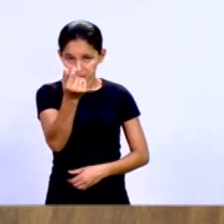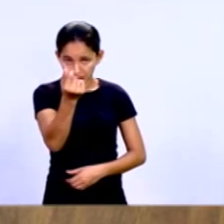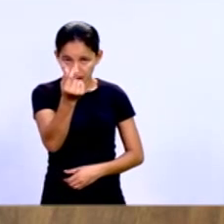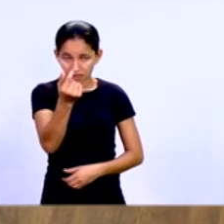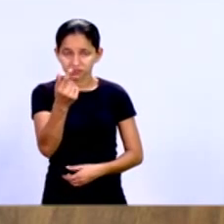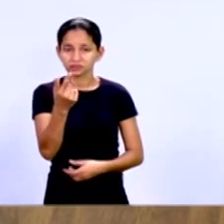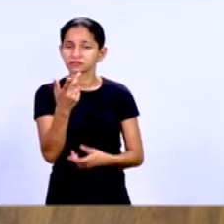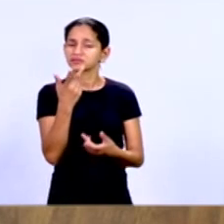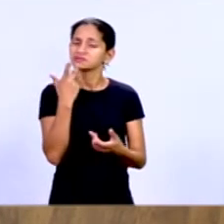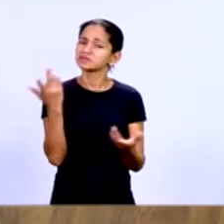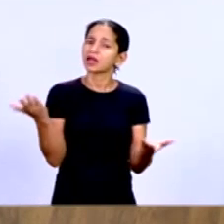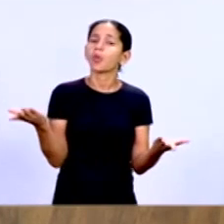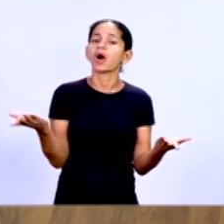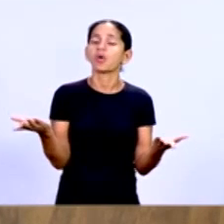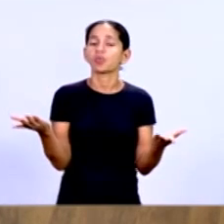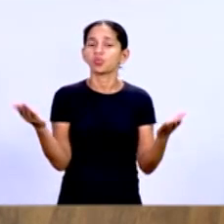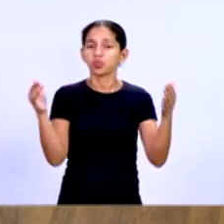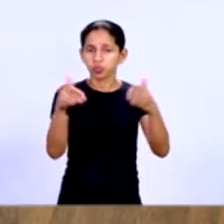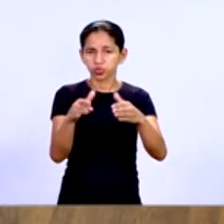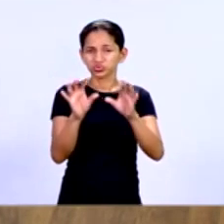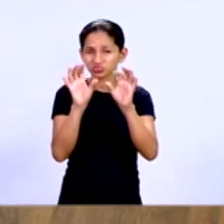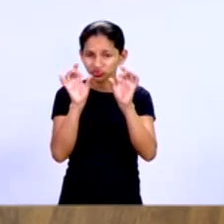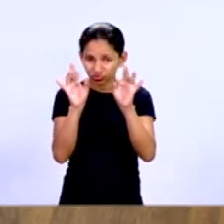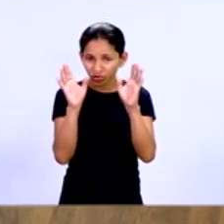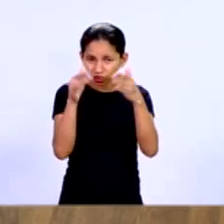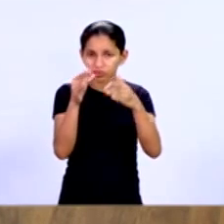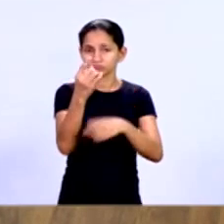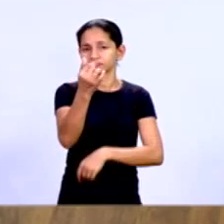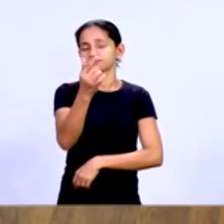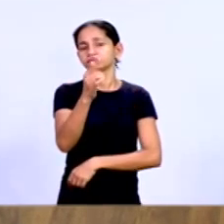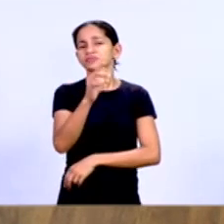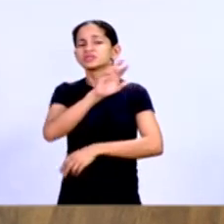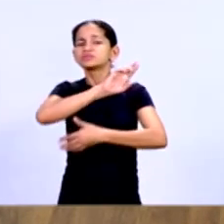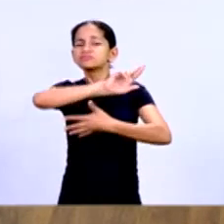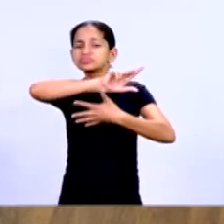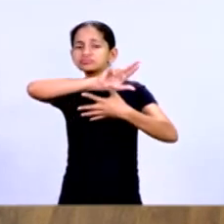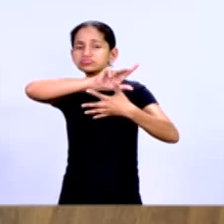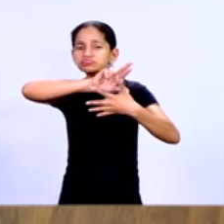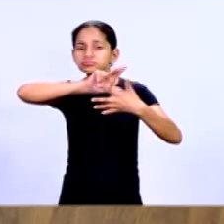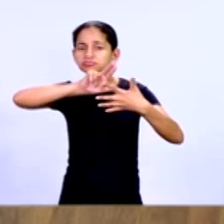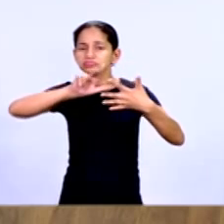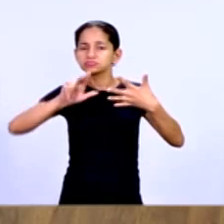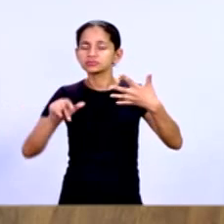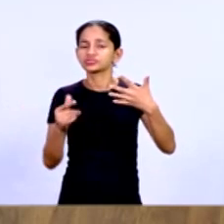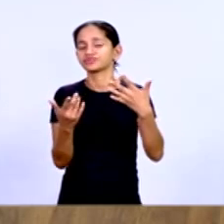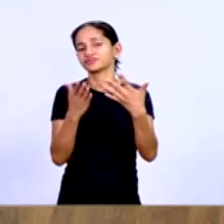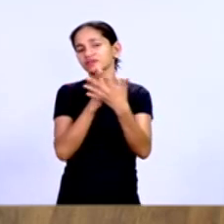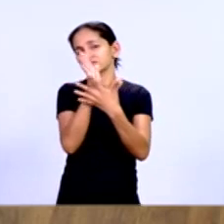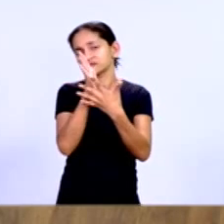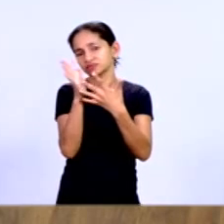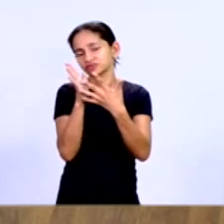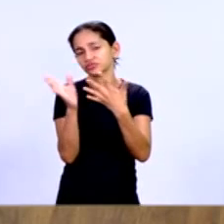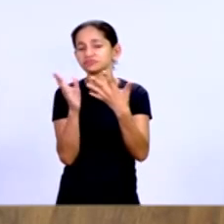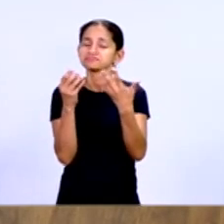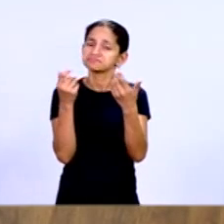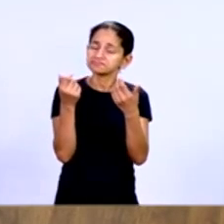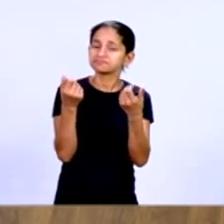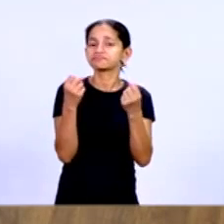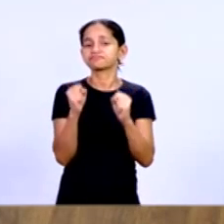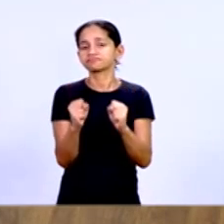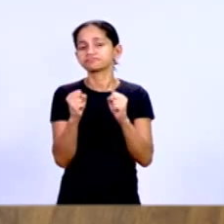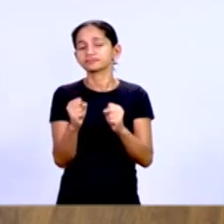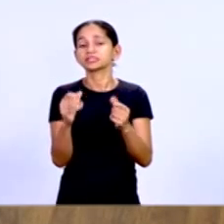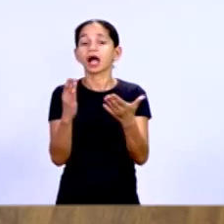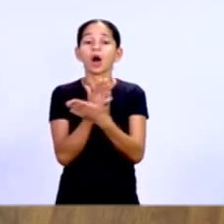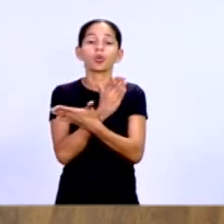falando essencialmente do mercado financeiro, né? E são vários os investimentos feitos nesse mercado financeiro. Entre